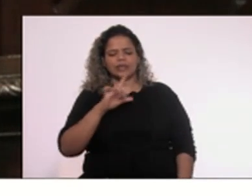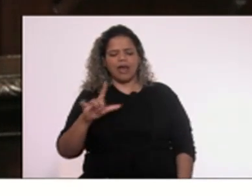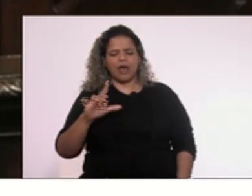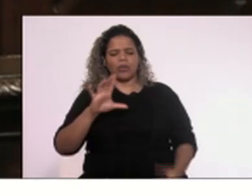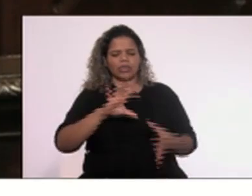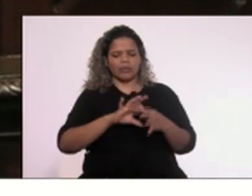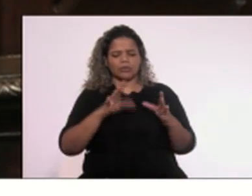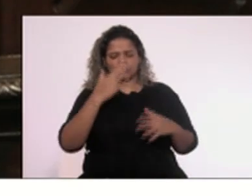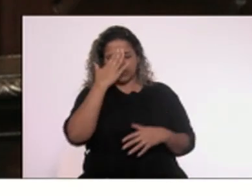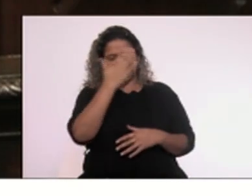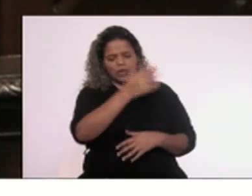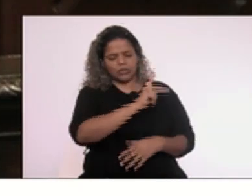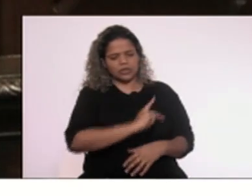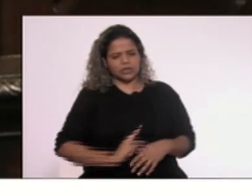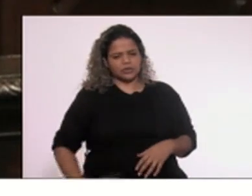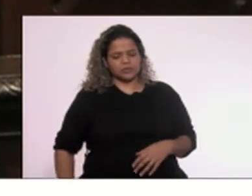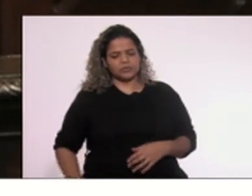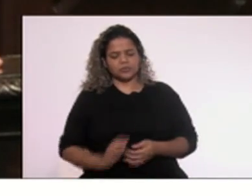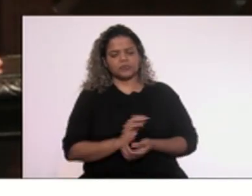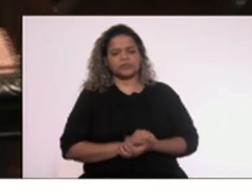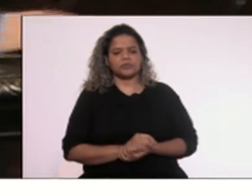social-democracia. Muito obrigado, senhor presidente.